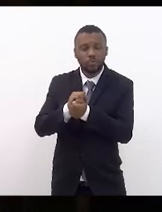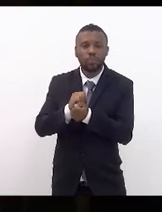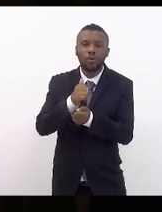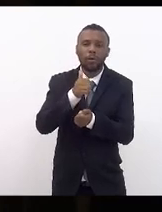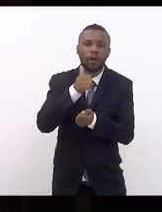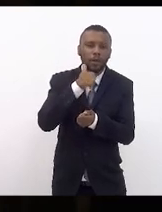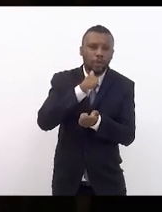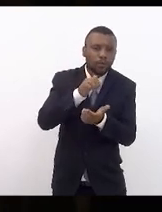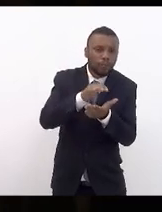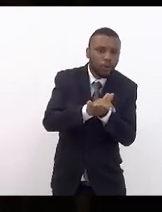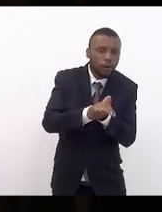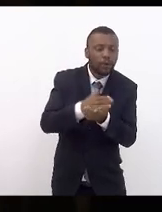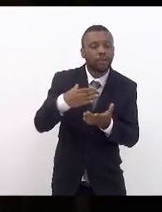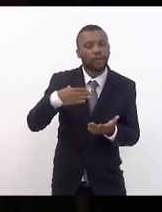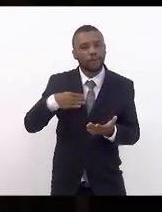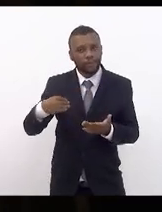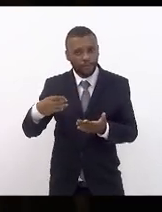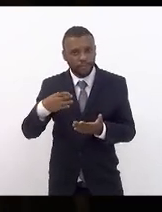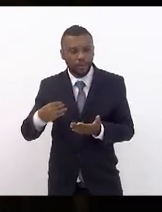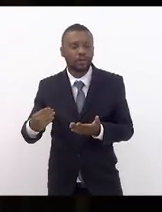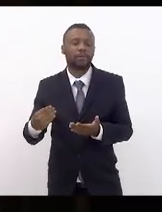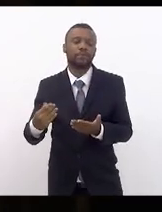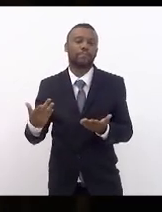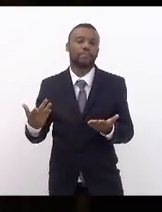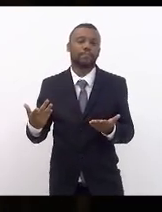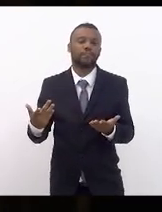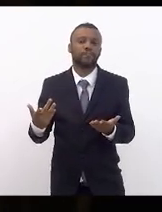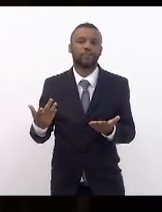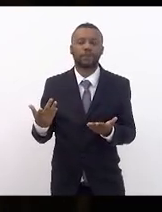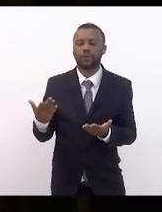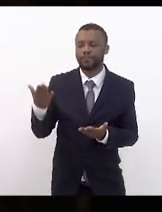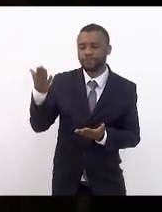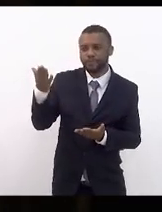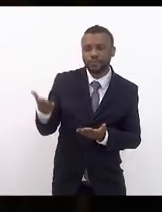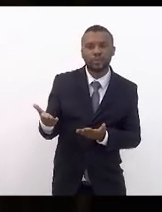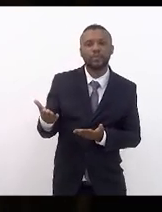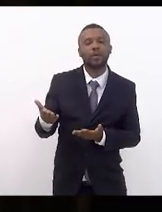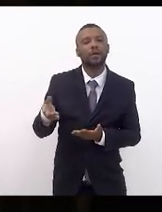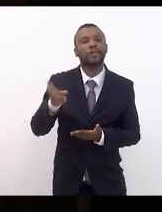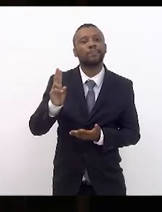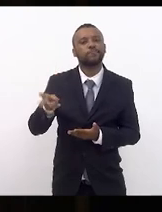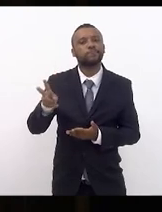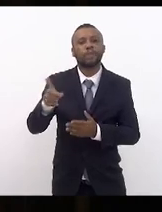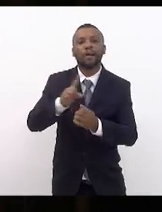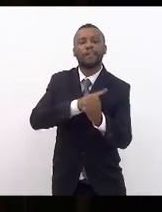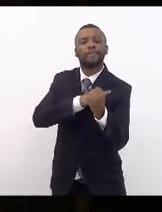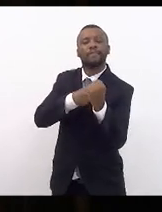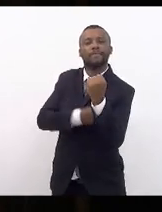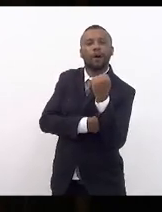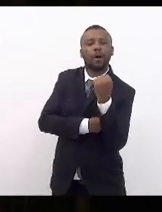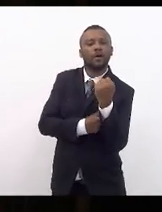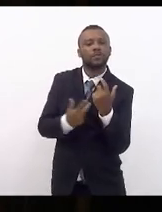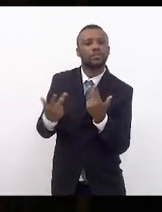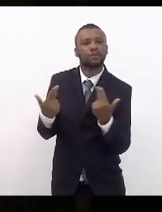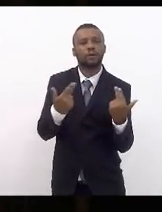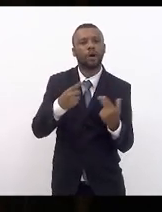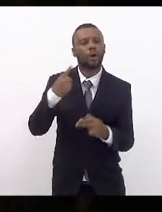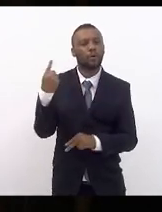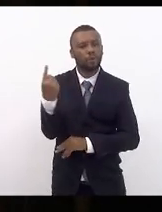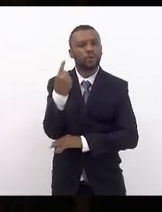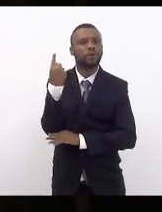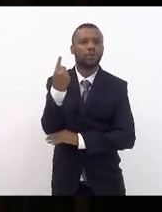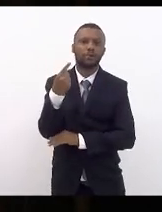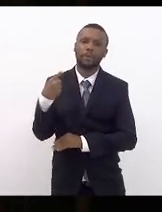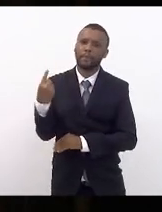meninos que devem estar acompanhando agora, o Senhor mantém-se como um gigante. Para nós lá